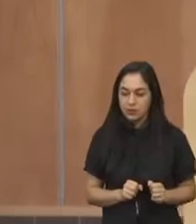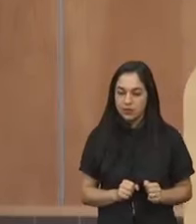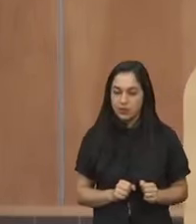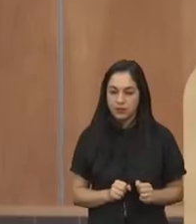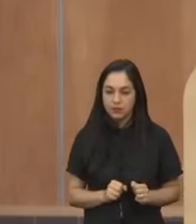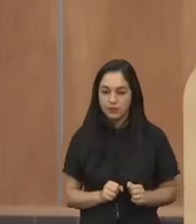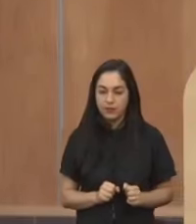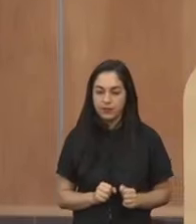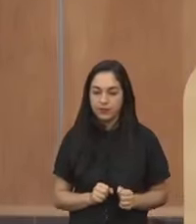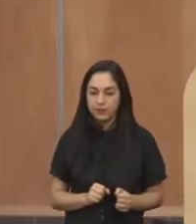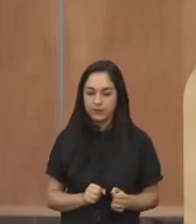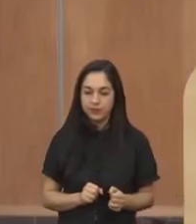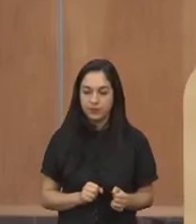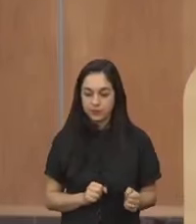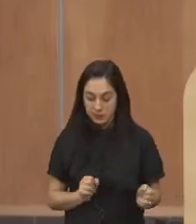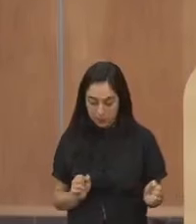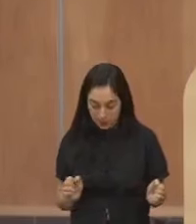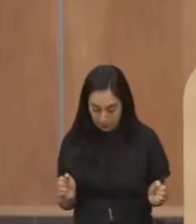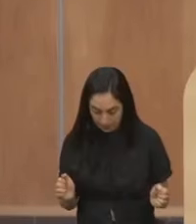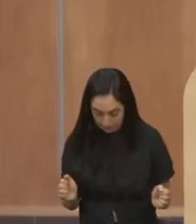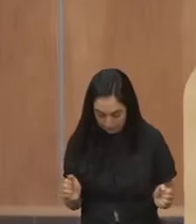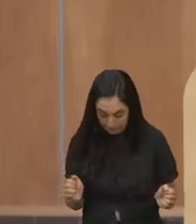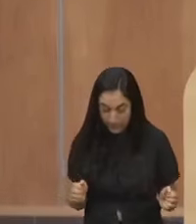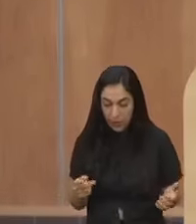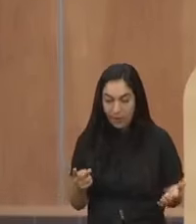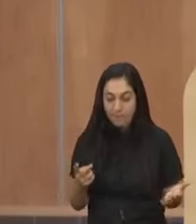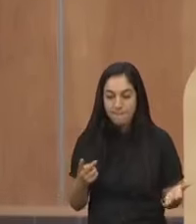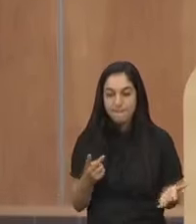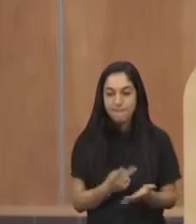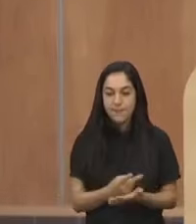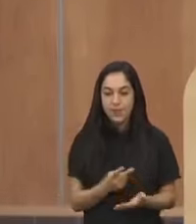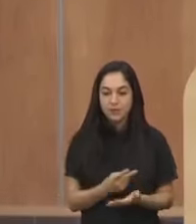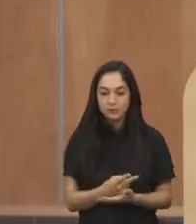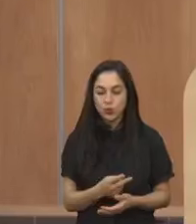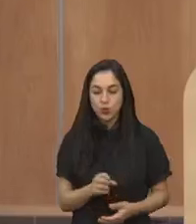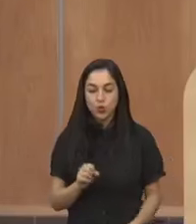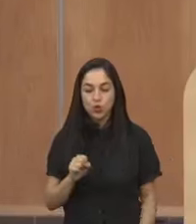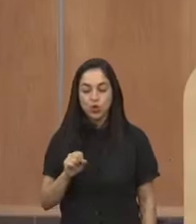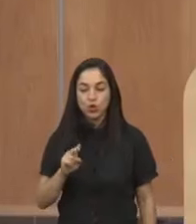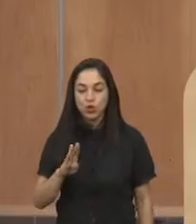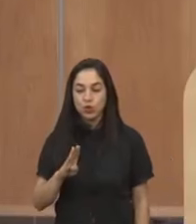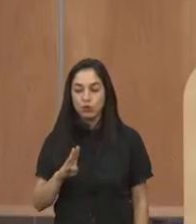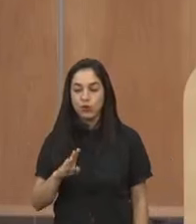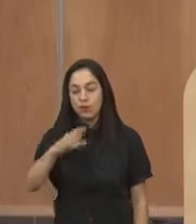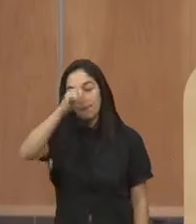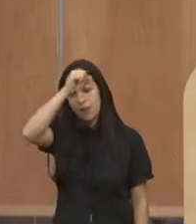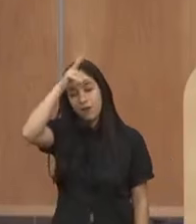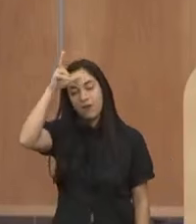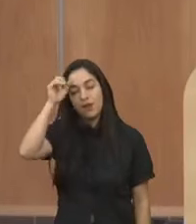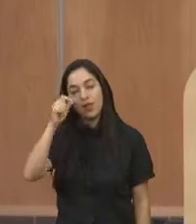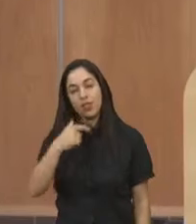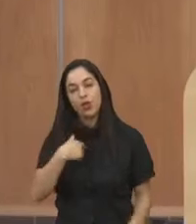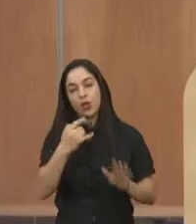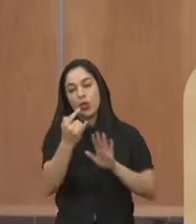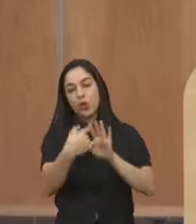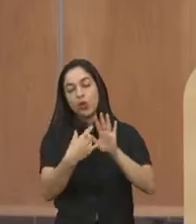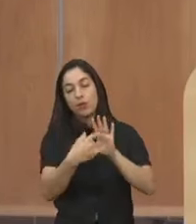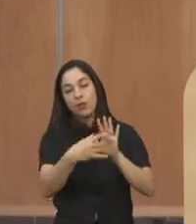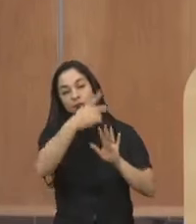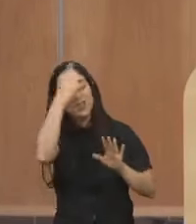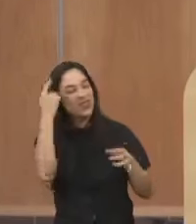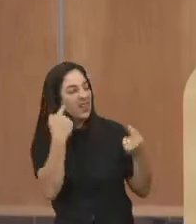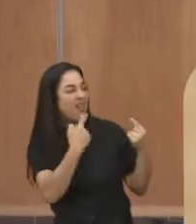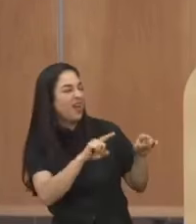Fui contemplado, mesmo sendo subprefeito, eu fiz um documento. Muitas pessoas tinham avançado na minha cara, você